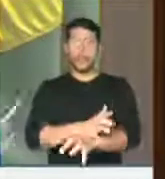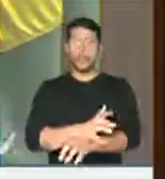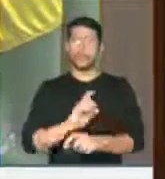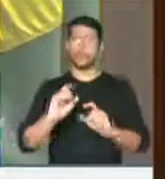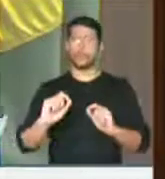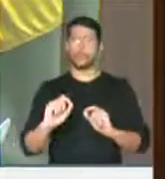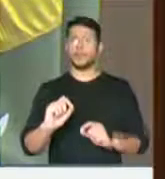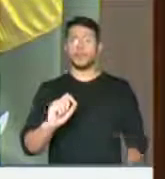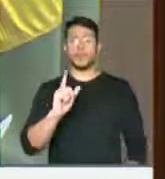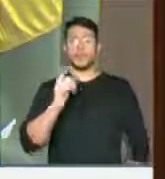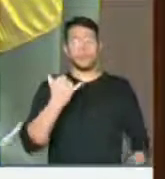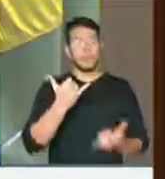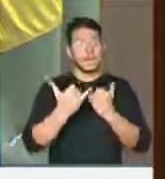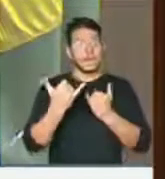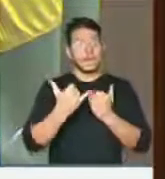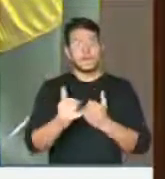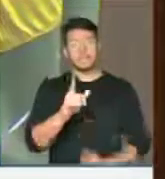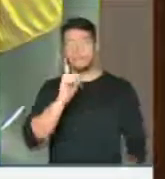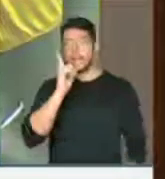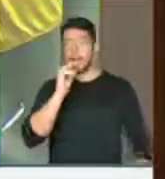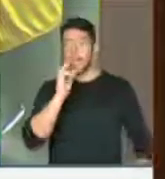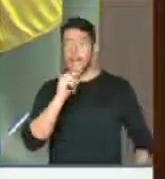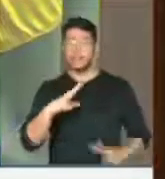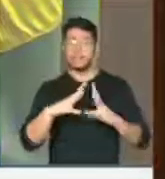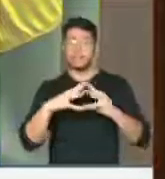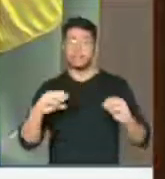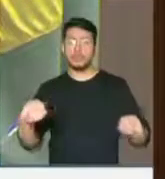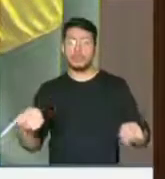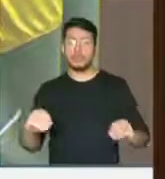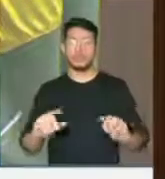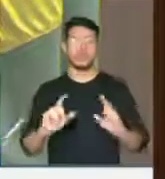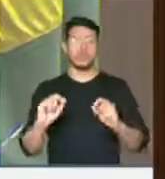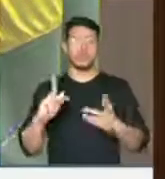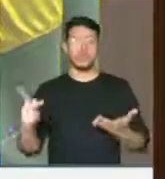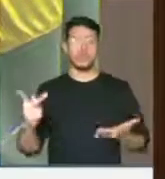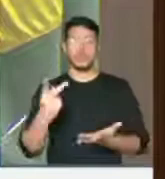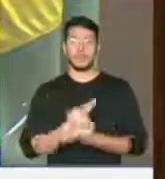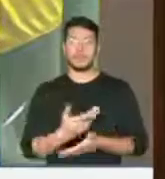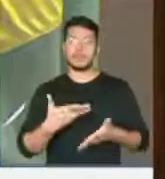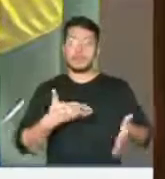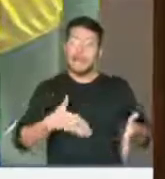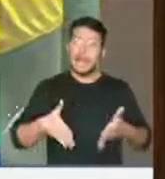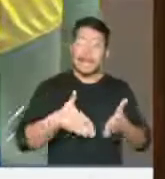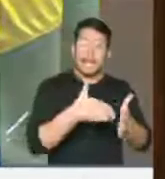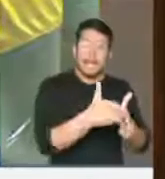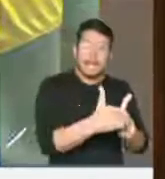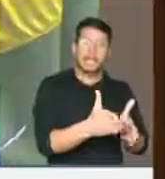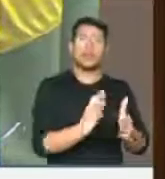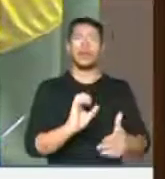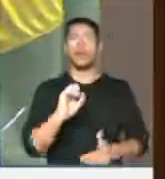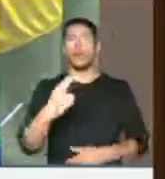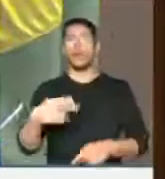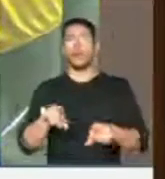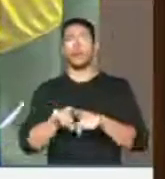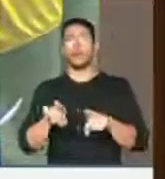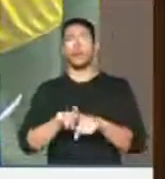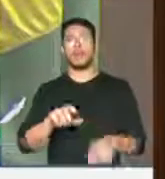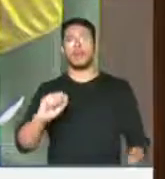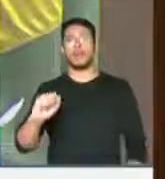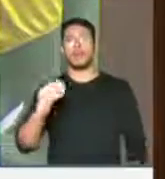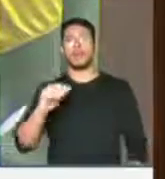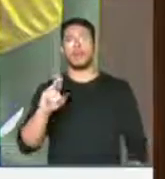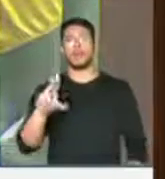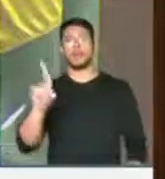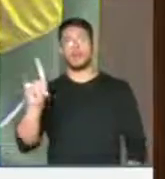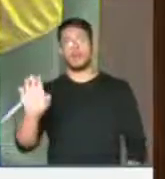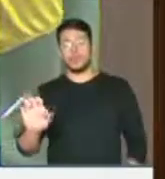a água está sumindo. São arroios, são riachos, são açudes secos ou quase